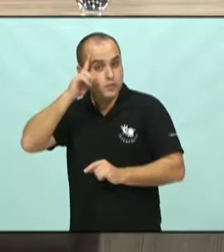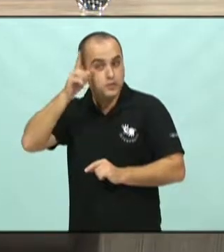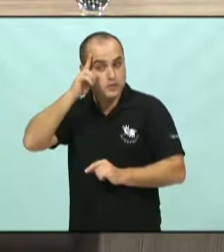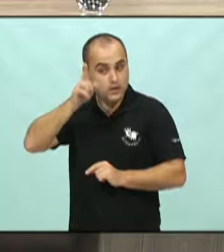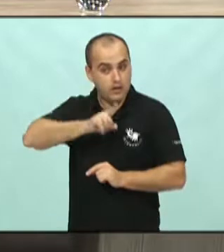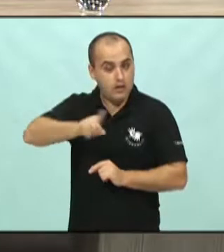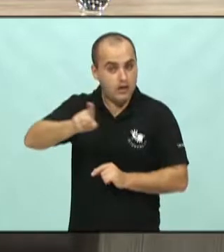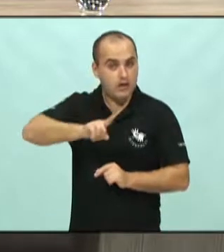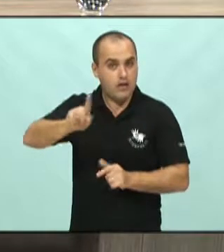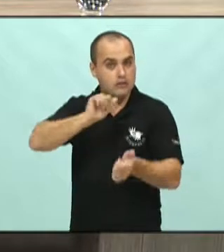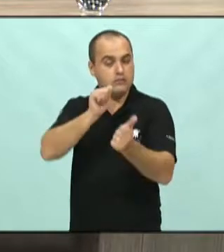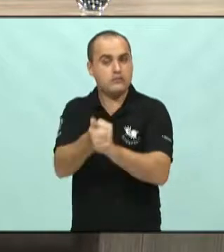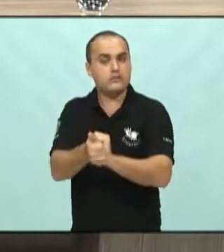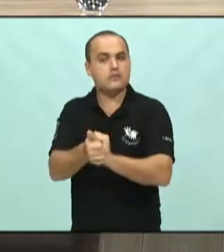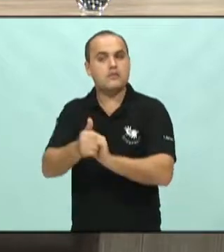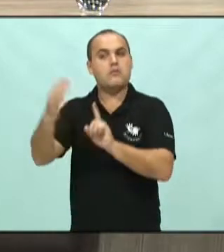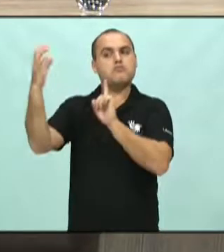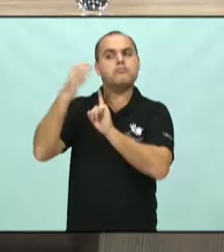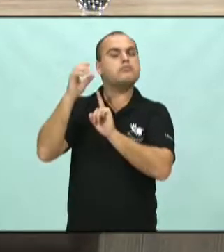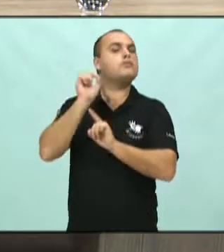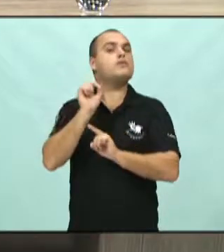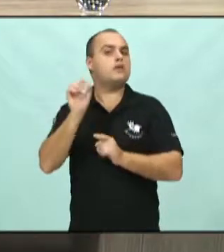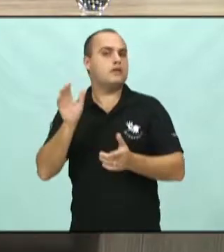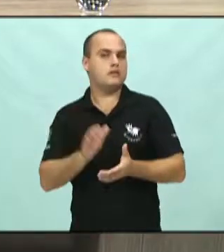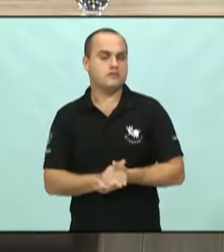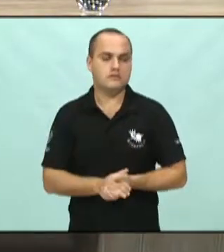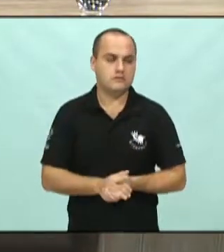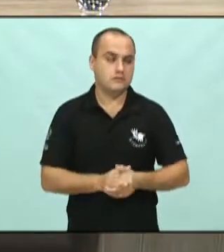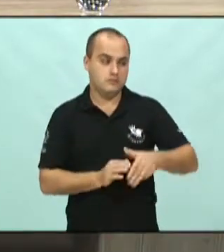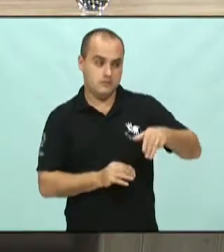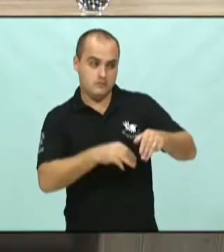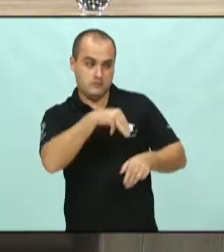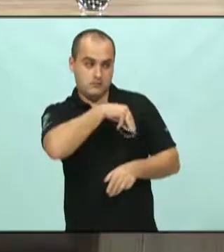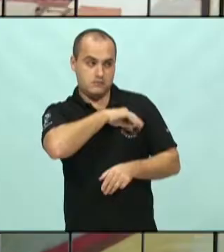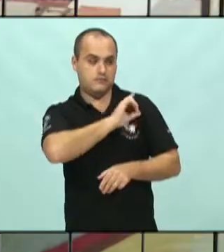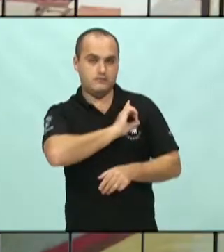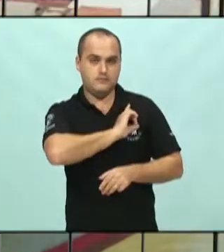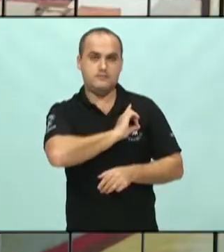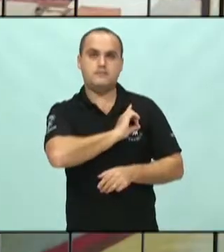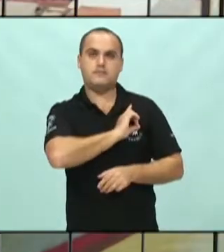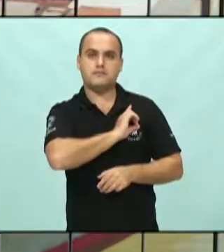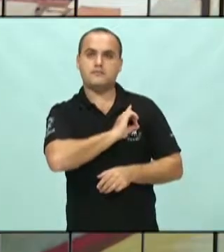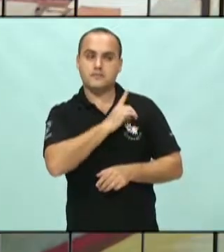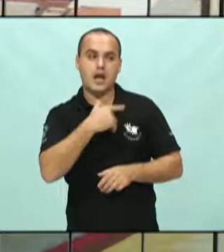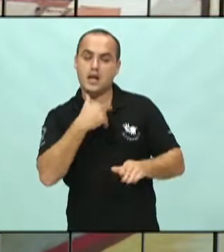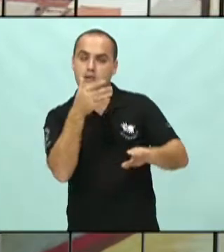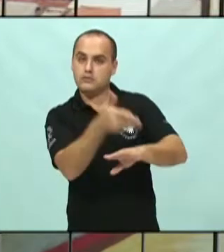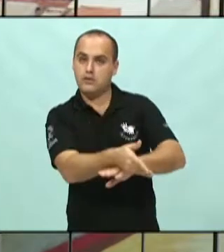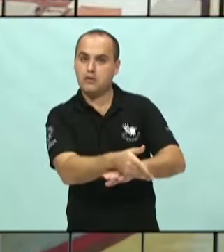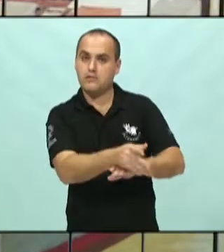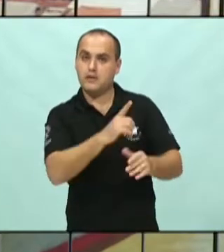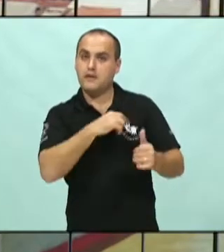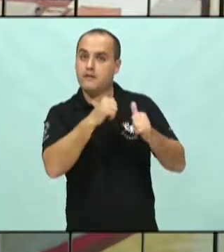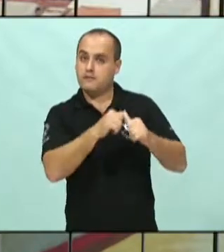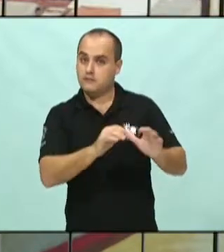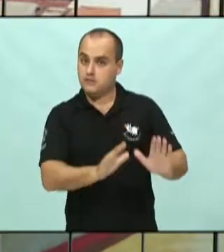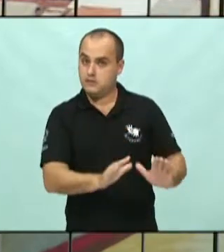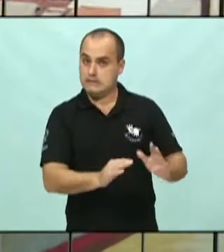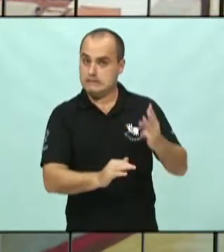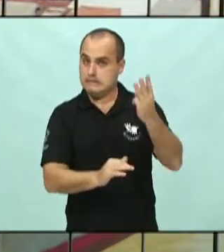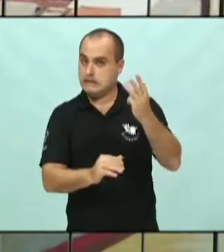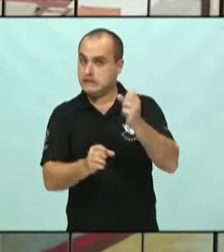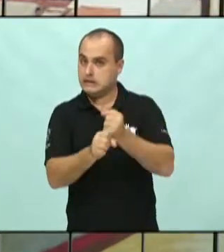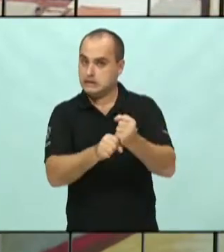ali com os jogadores, com a diretoria? O Marcílio, ele entrou para não cair, porque vinha 3 anos na Série B,